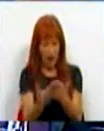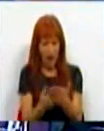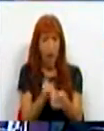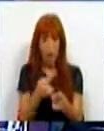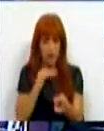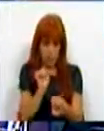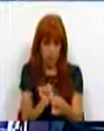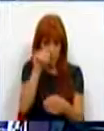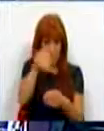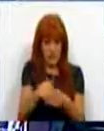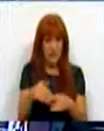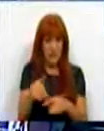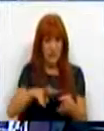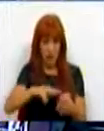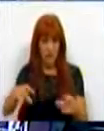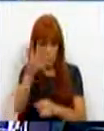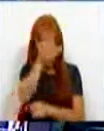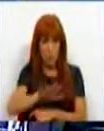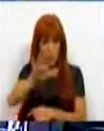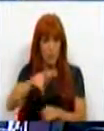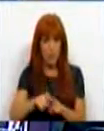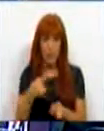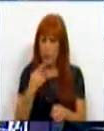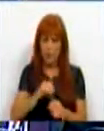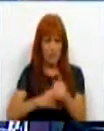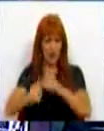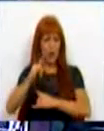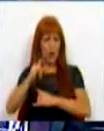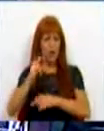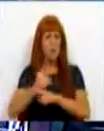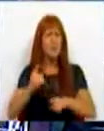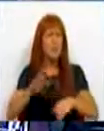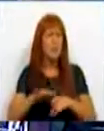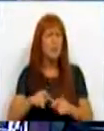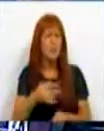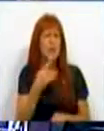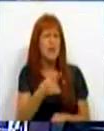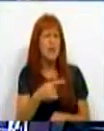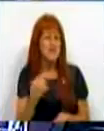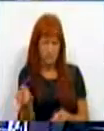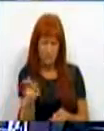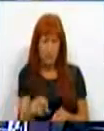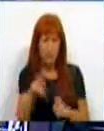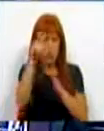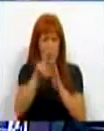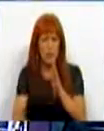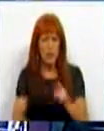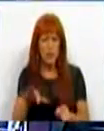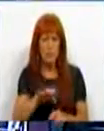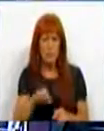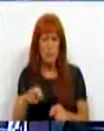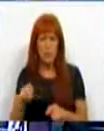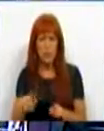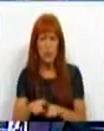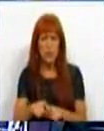eu pertenço, que vai haver reformas no mapa, que eu voltaria atrás, por causa de uma referência que aparece no relatório do PPS,